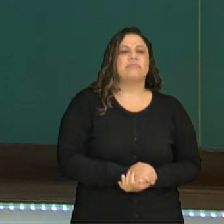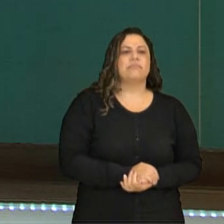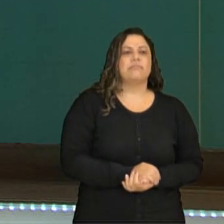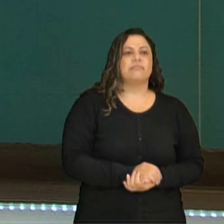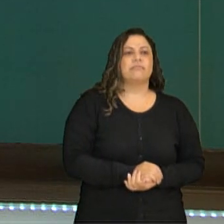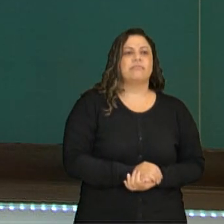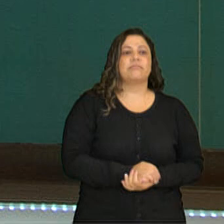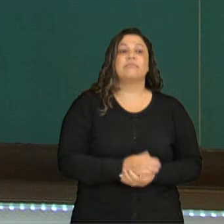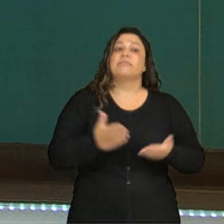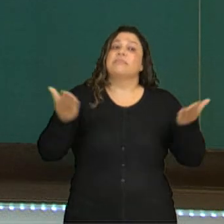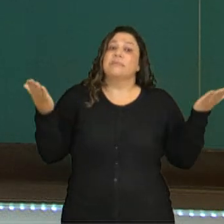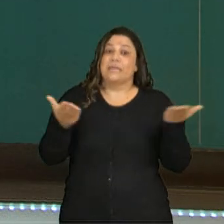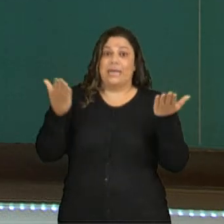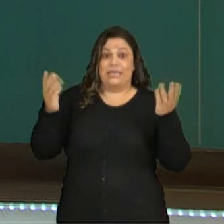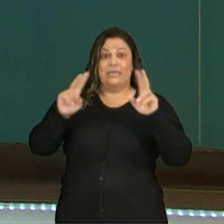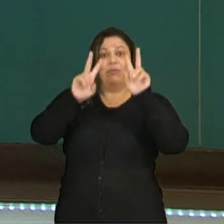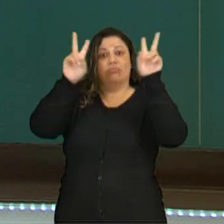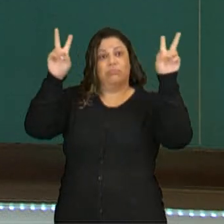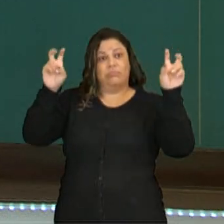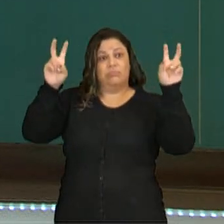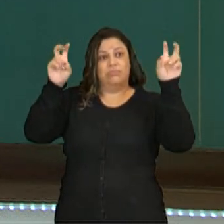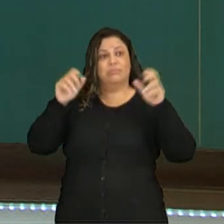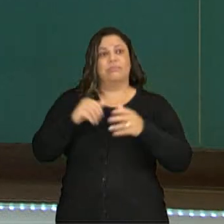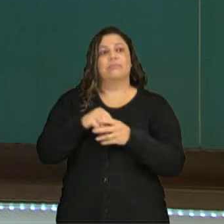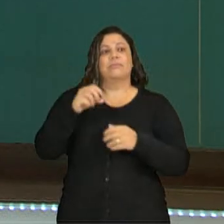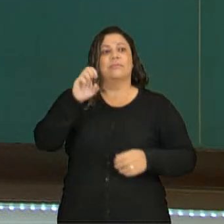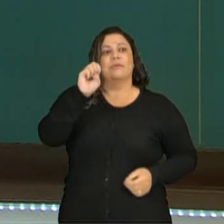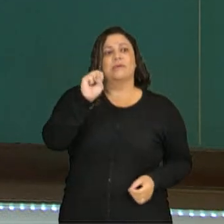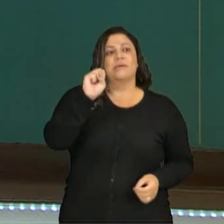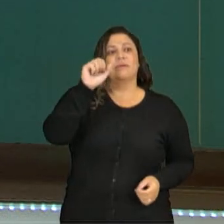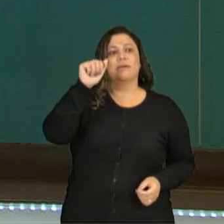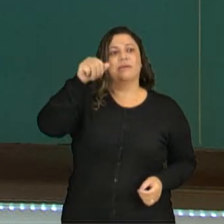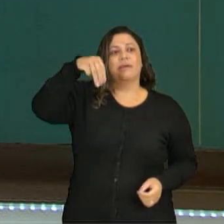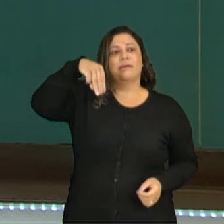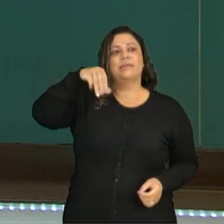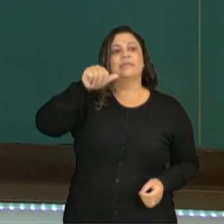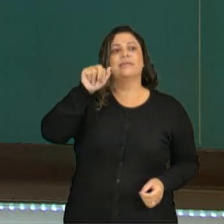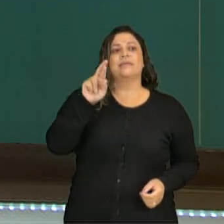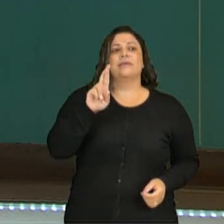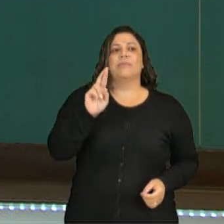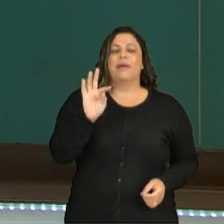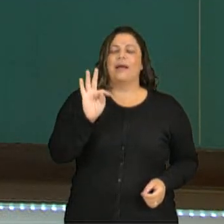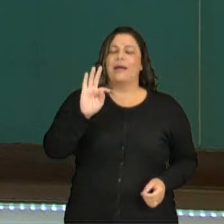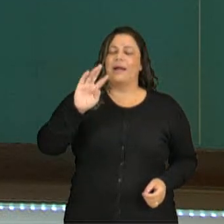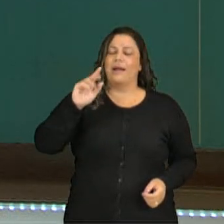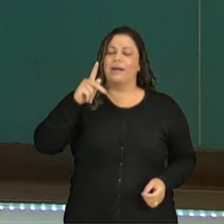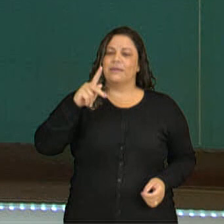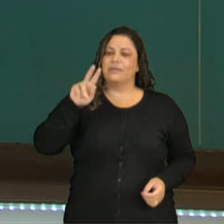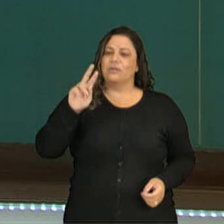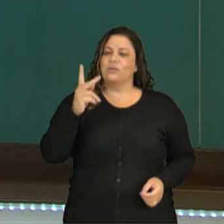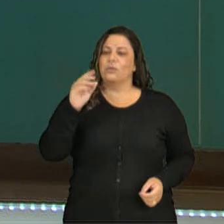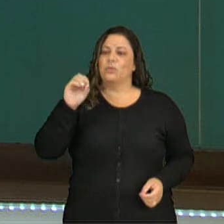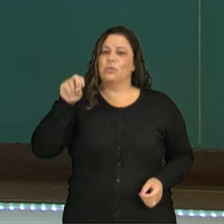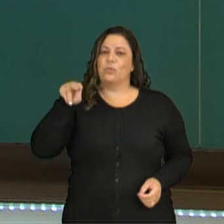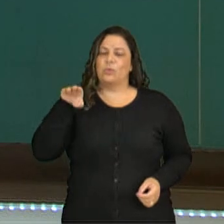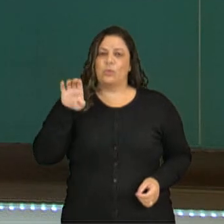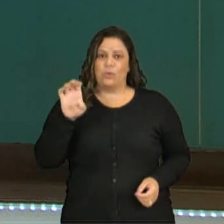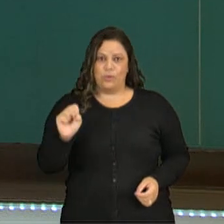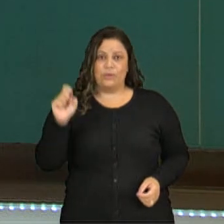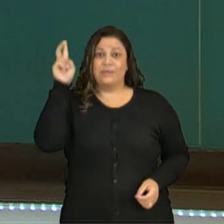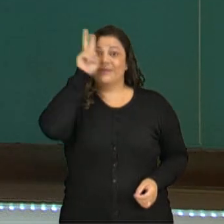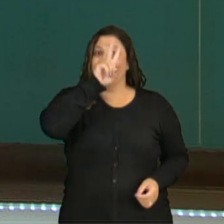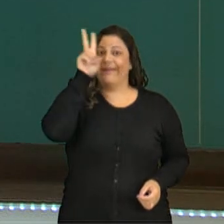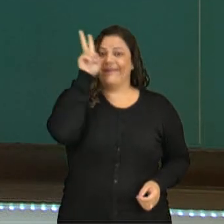Falando então sobre os smartphones, né? Vamos dar uma relembrada, uma revisada no que nós tratamos na nossa aula